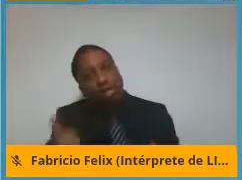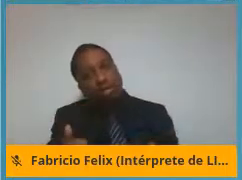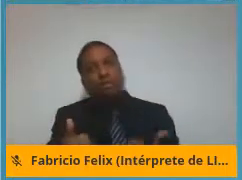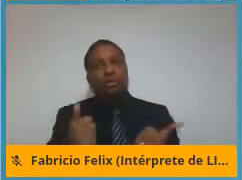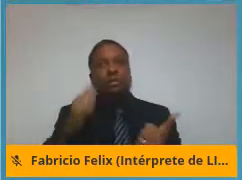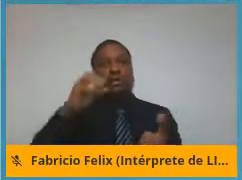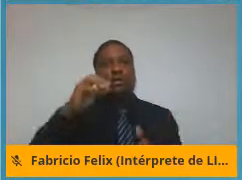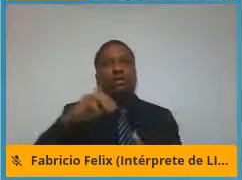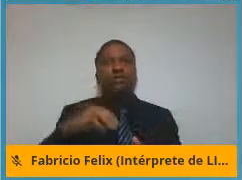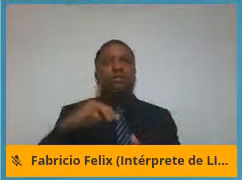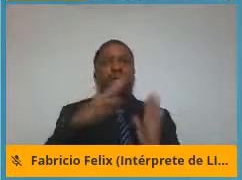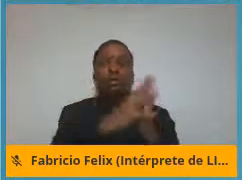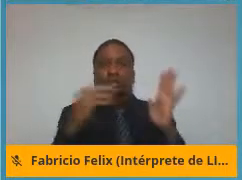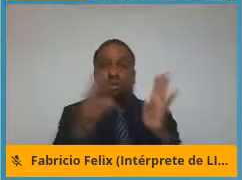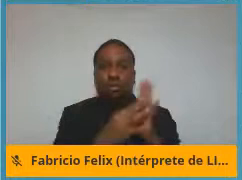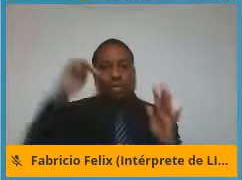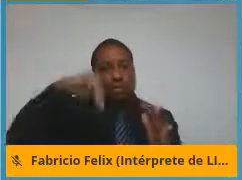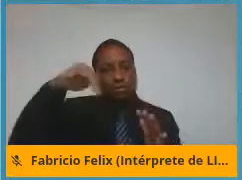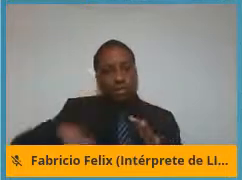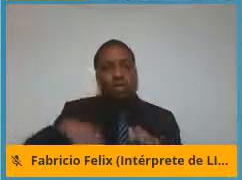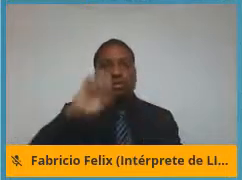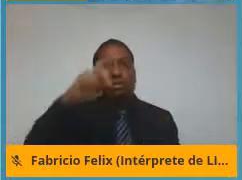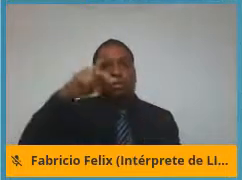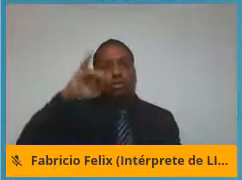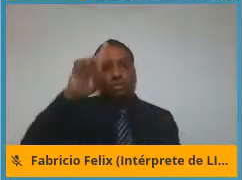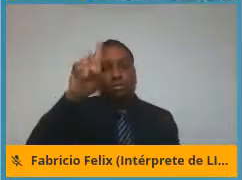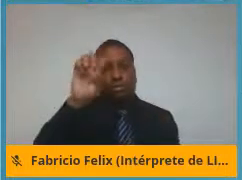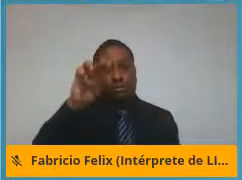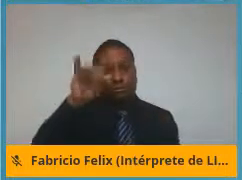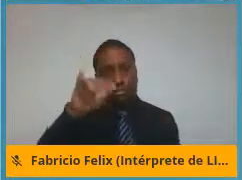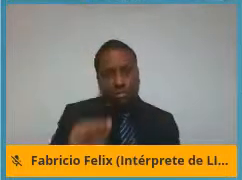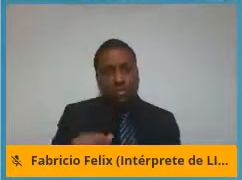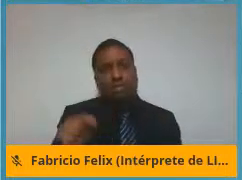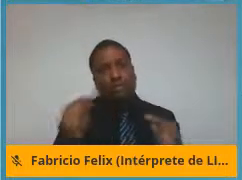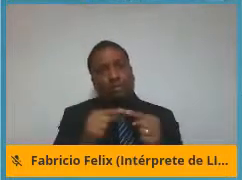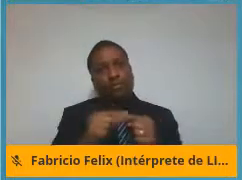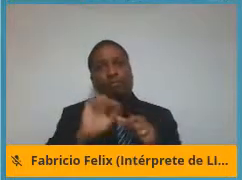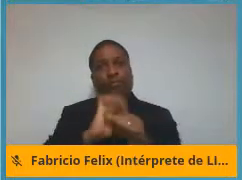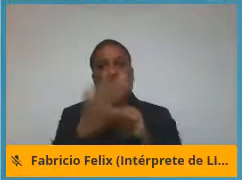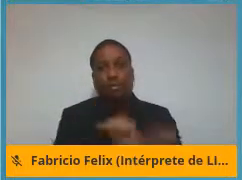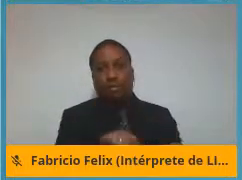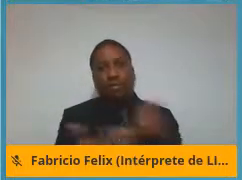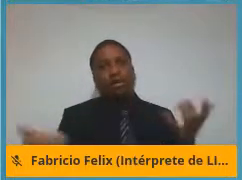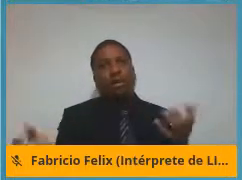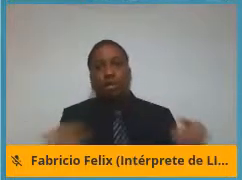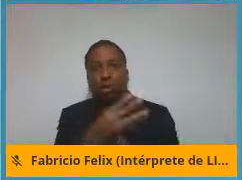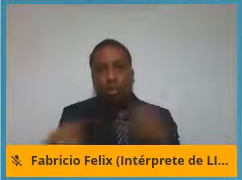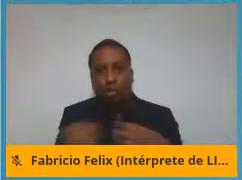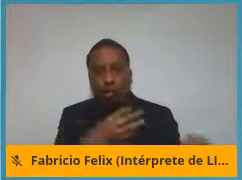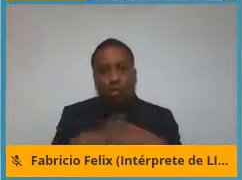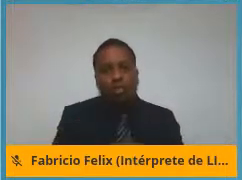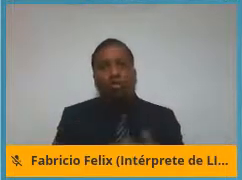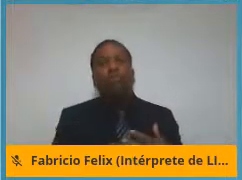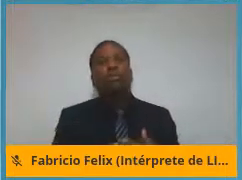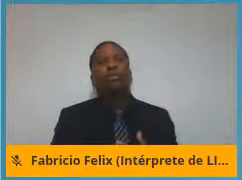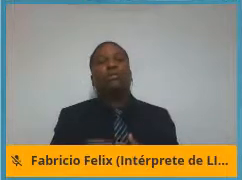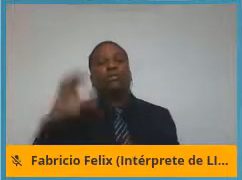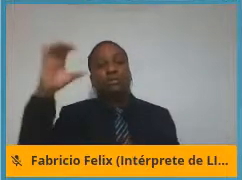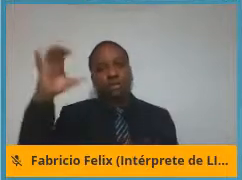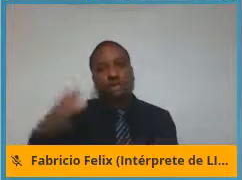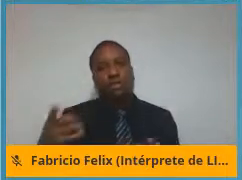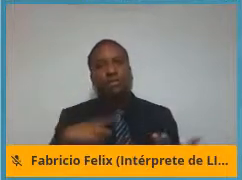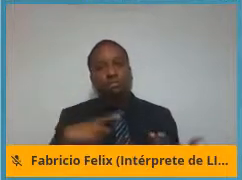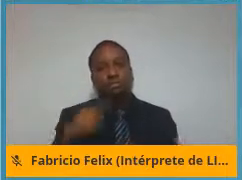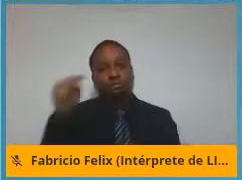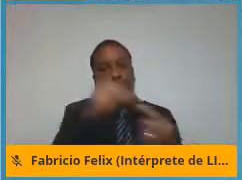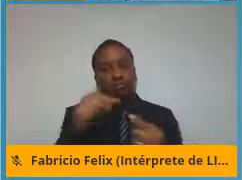conhece, matemáticos de epidemia, adequados à Covid, coisa que está saindo recentemente na literatura científica e a gente está tentando aplicar no caso do